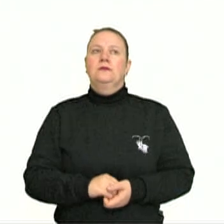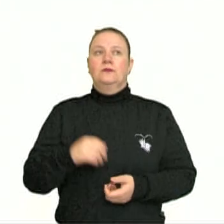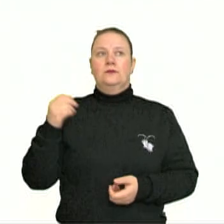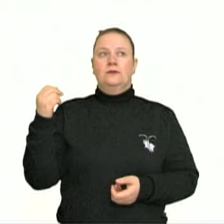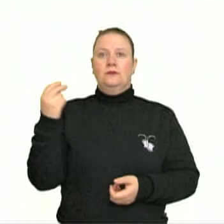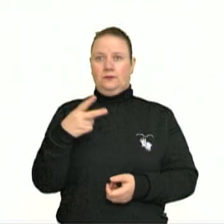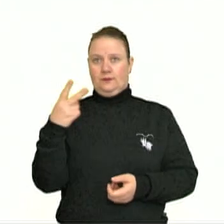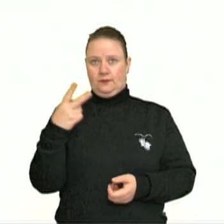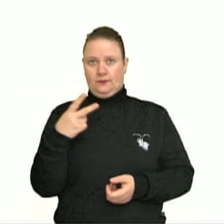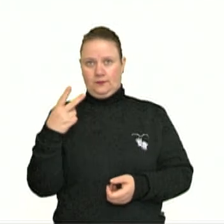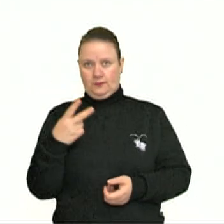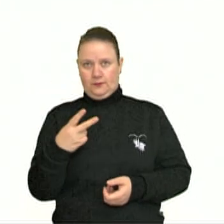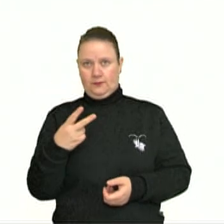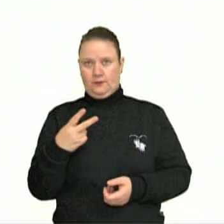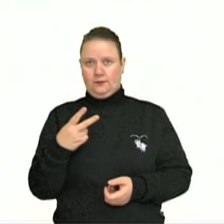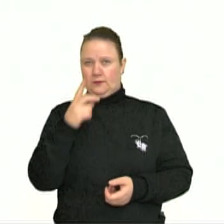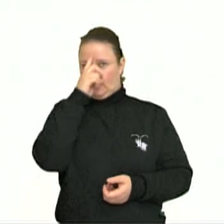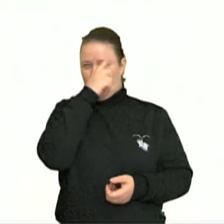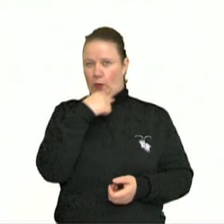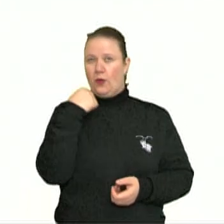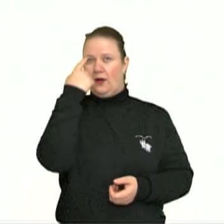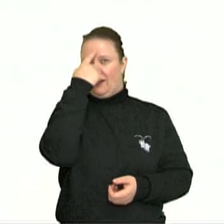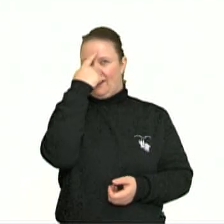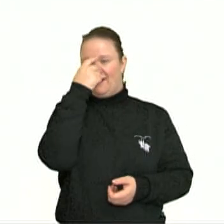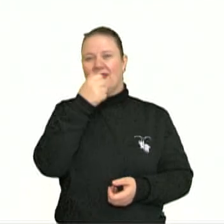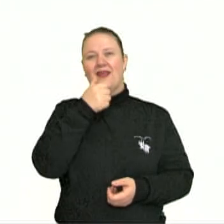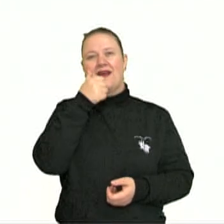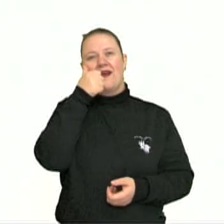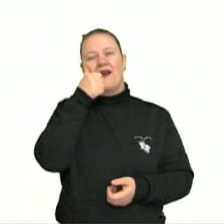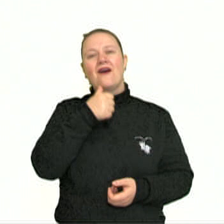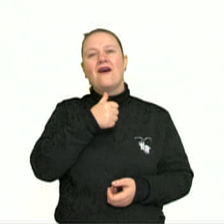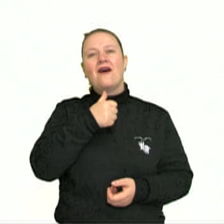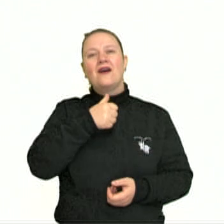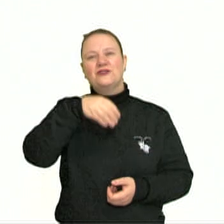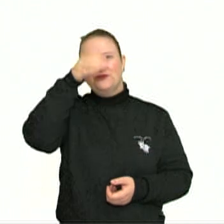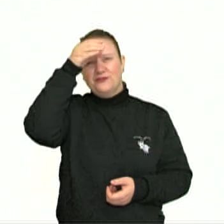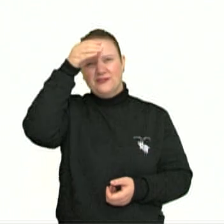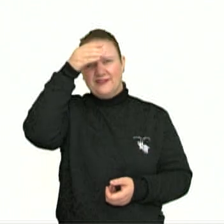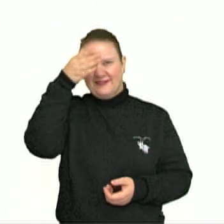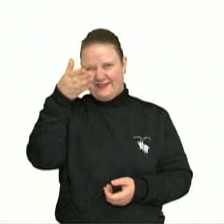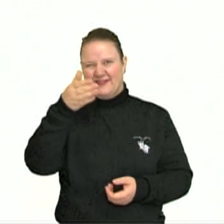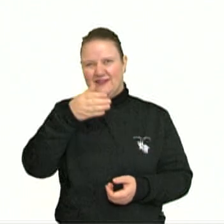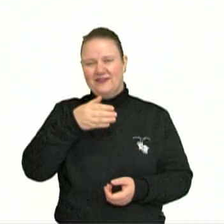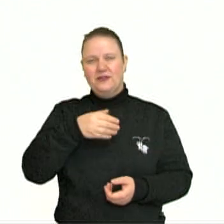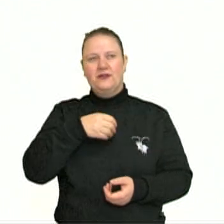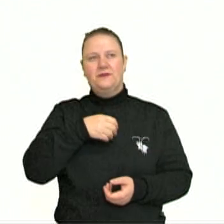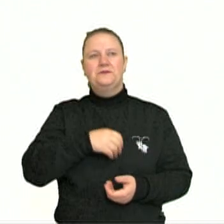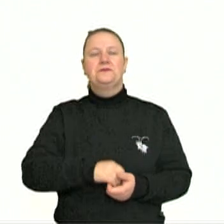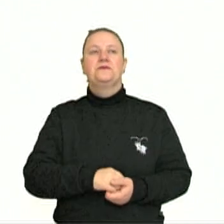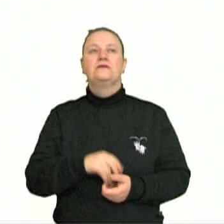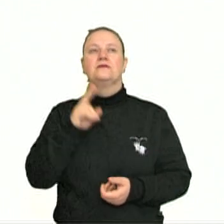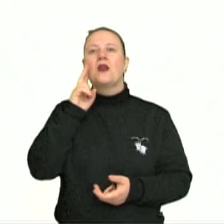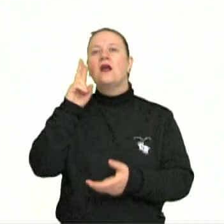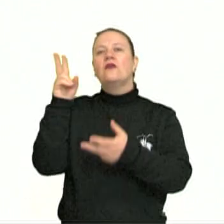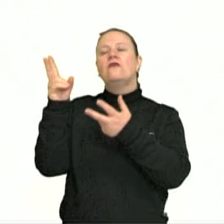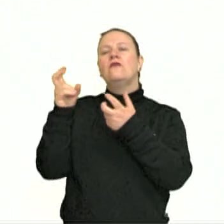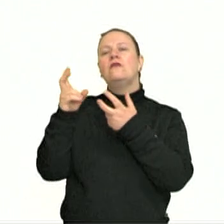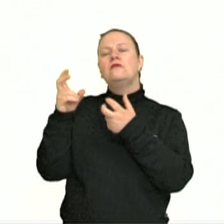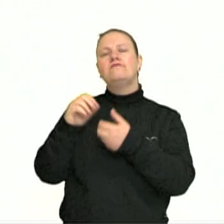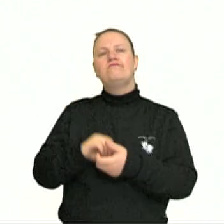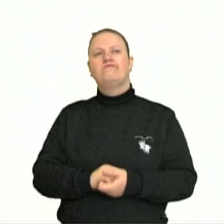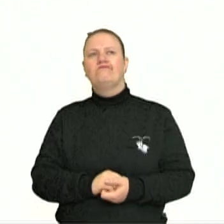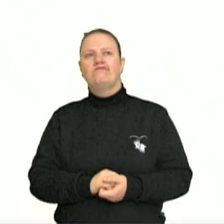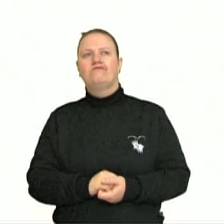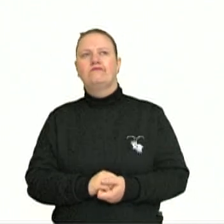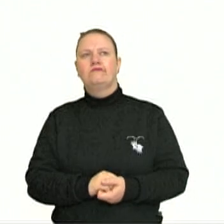2. Vamos falar sobre o relógio da avó Zuleide ali, né? Zureide. E de modo, fiquei olhando o relógio do Zureide. Só que